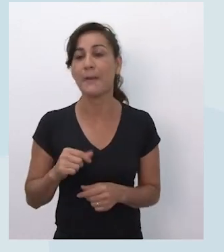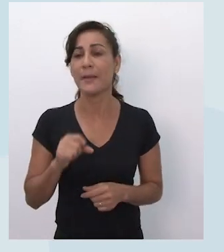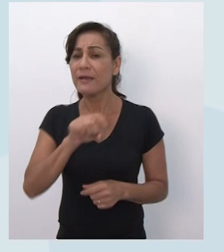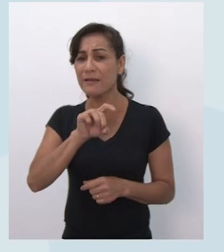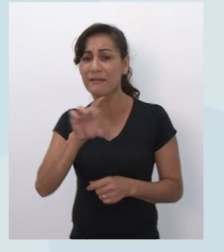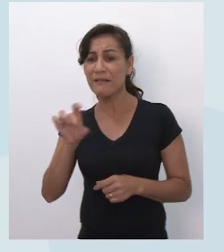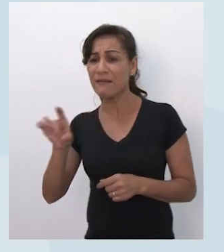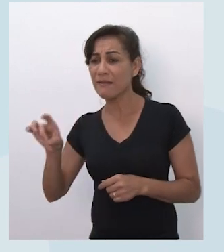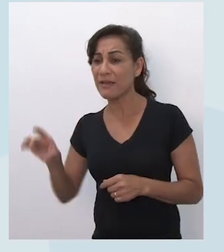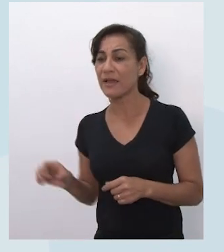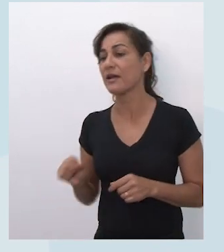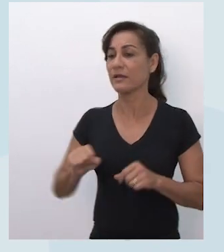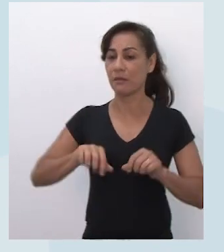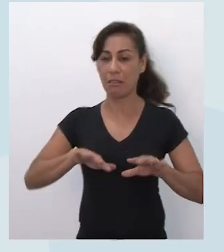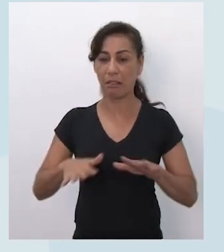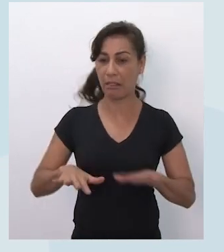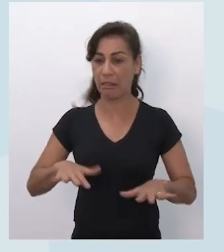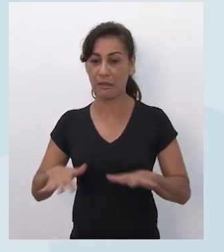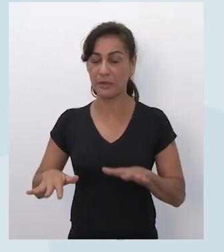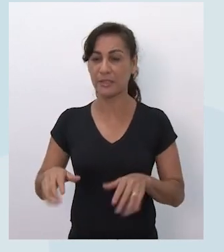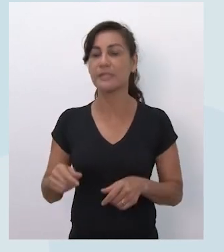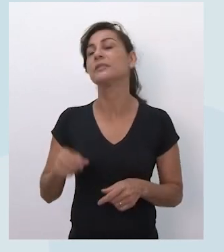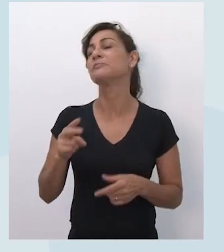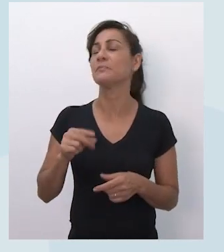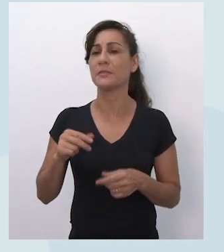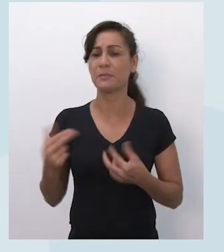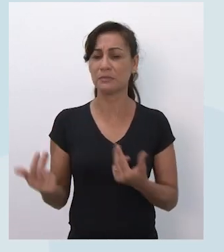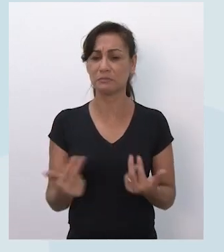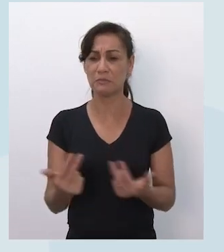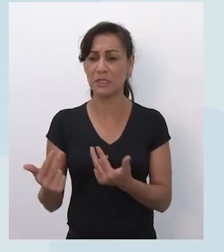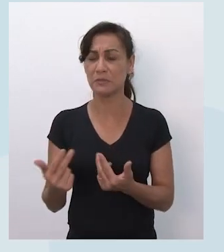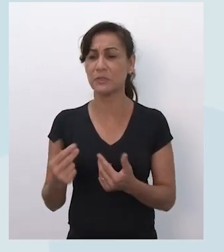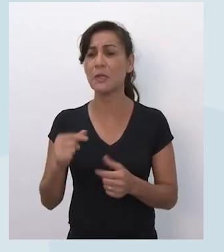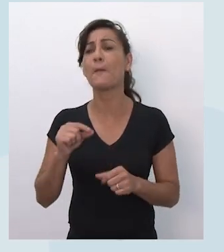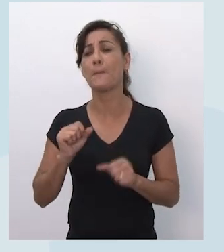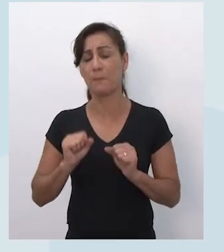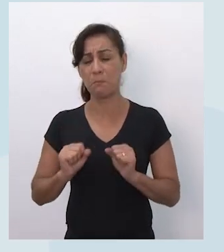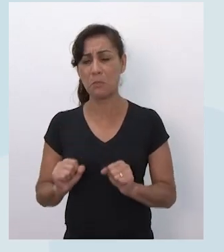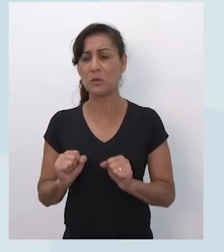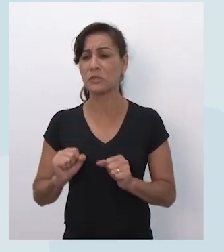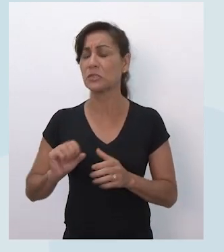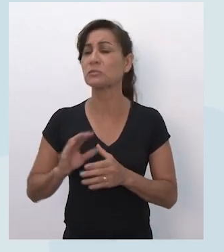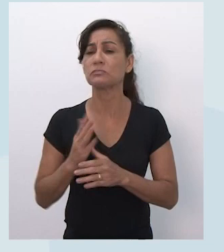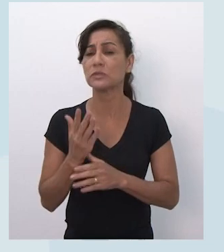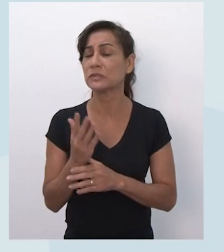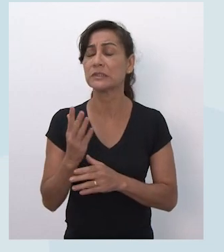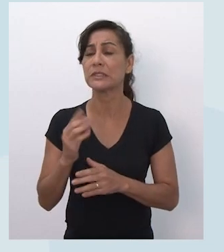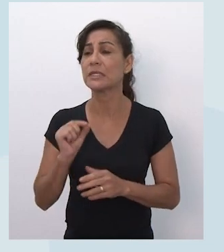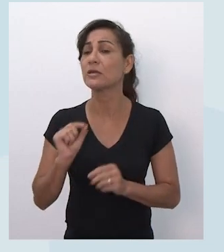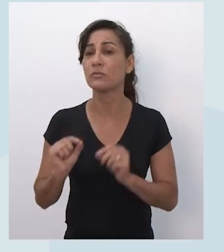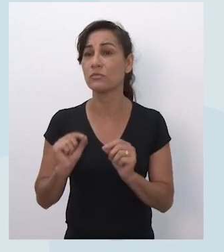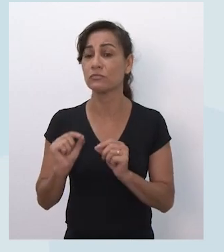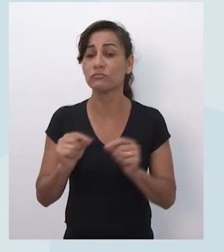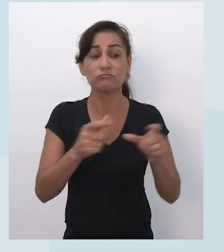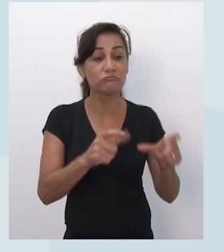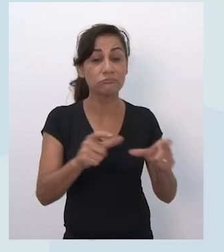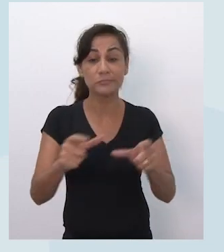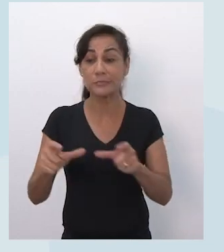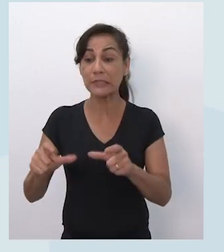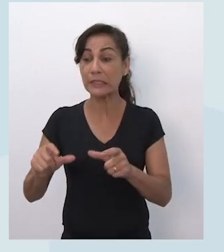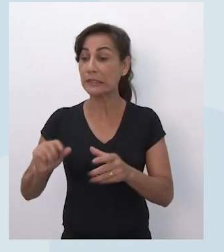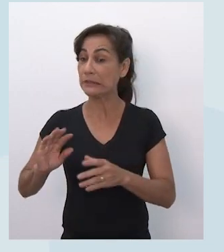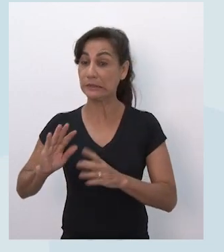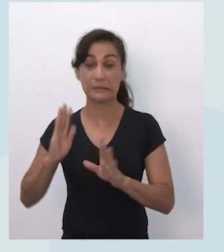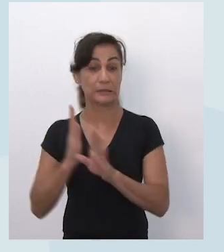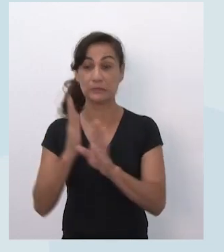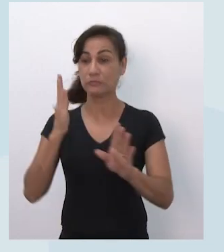ele, por mais que tenha a mesma intensidade, ele acaba tendo consequências diferentes de acordo com o lugar que ele ocorre, né?